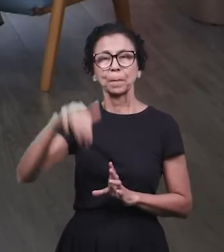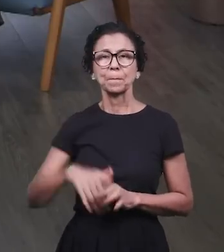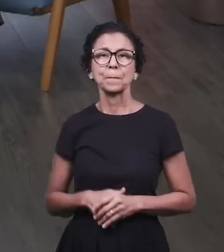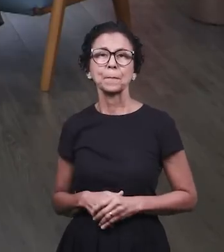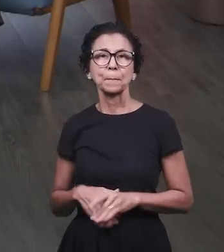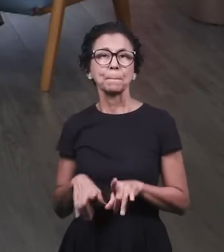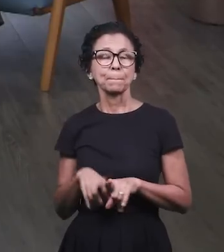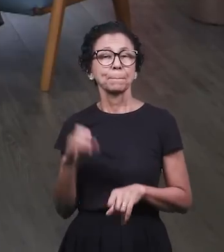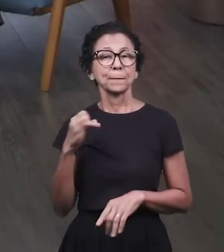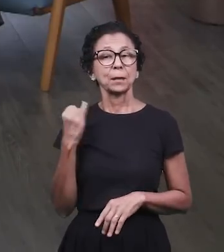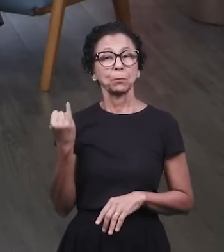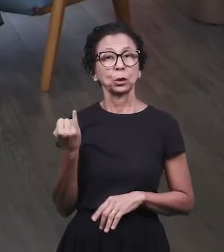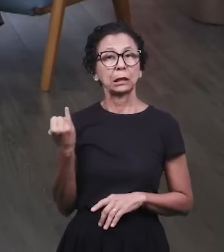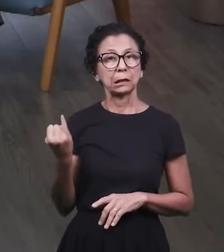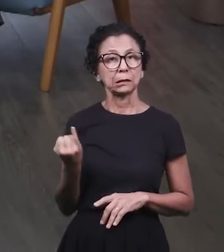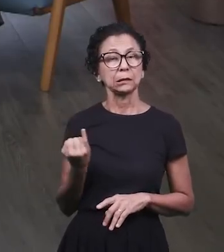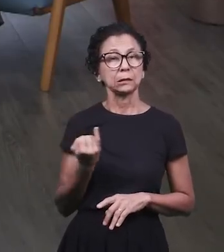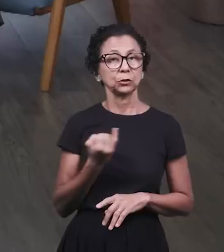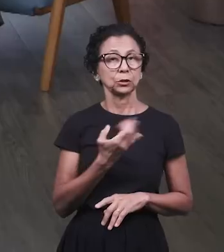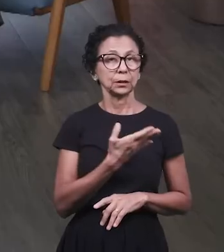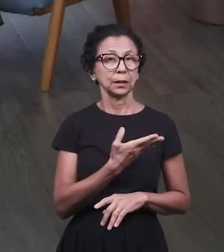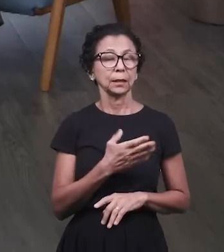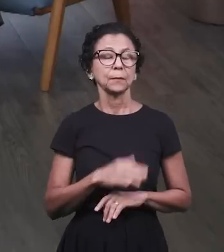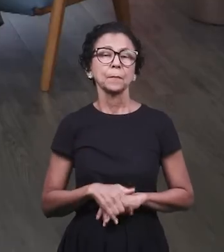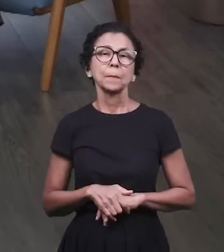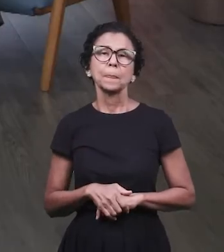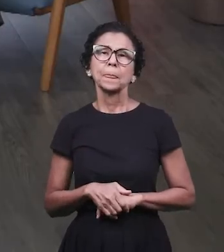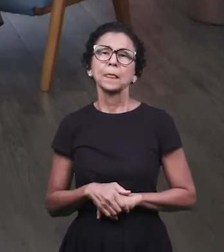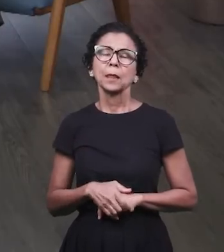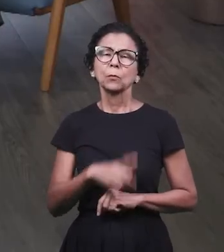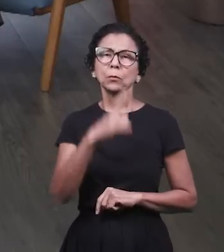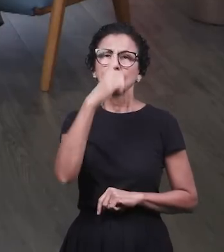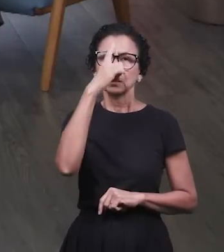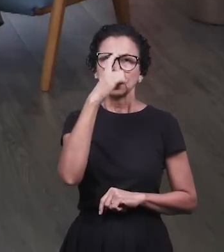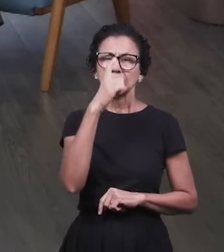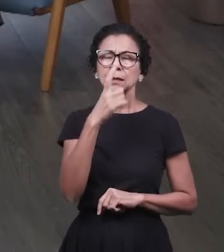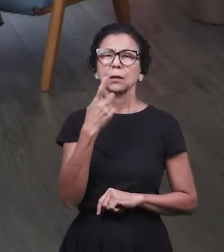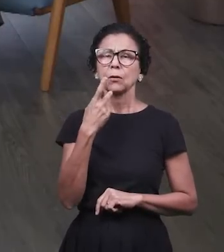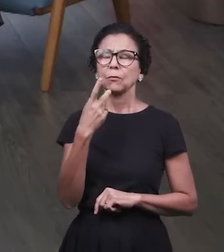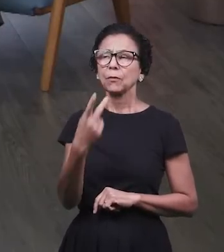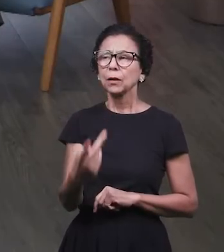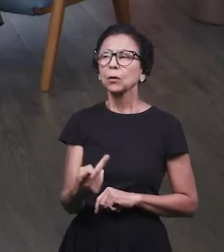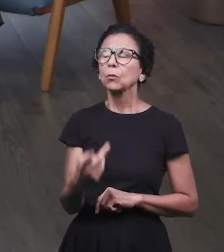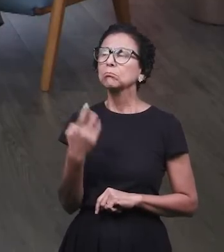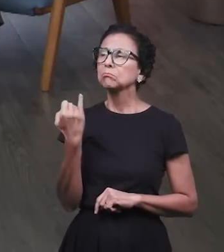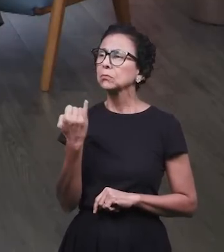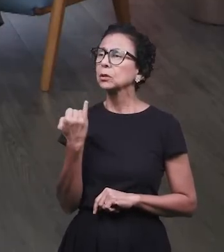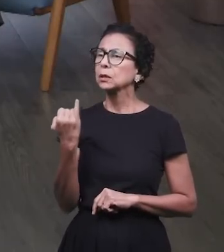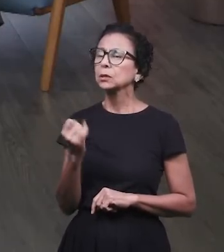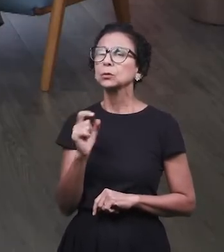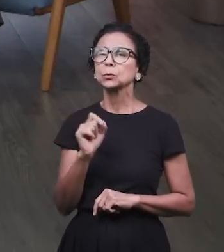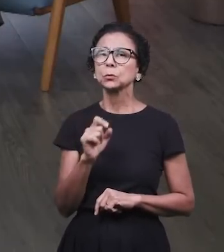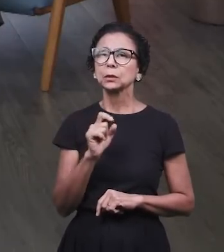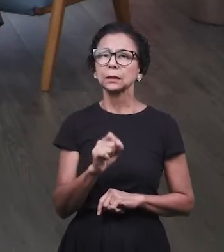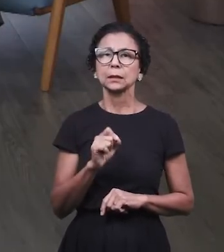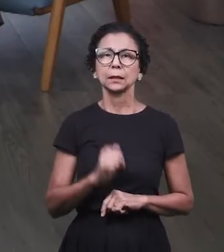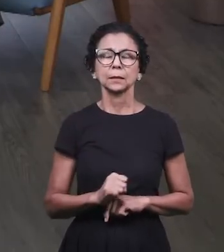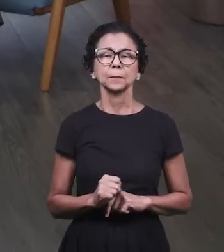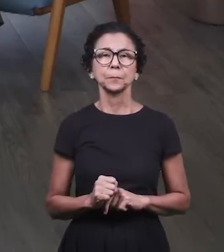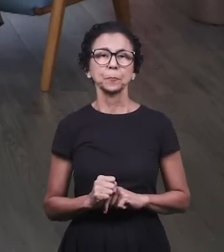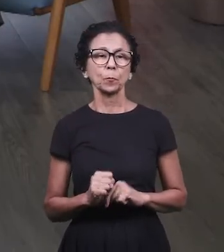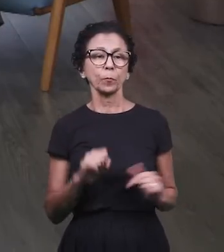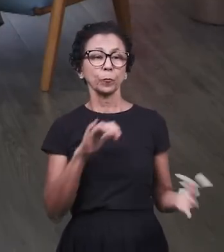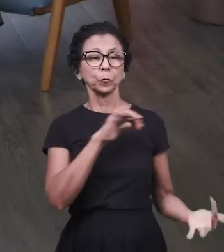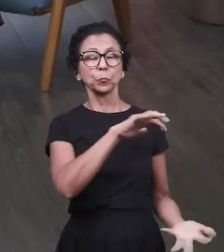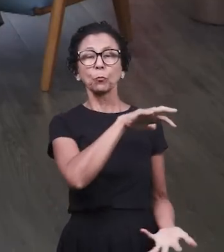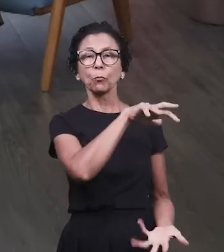muito importante, Josias, o que Daniel disse, porque de fato o mundo, mais ainda nos dias que